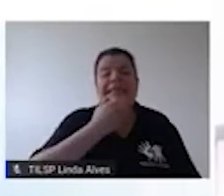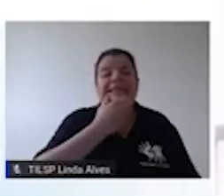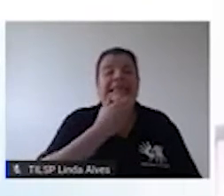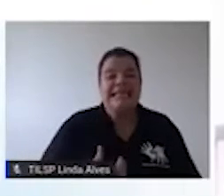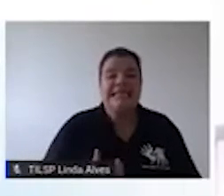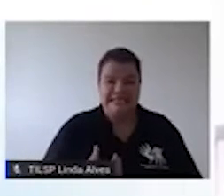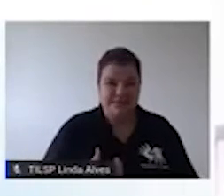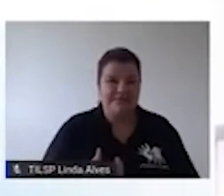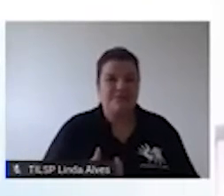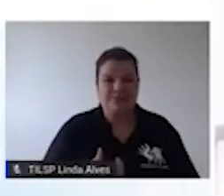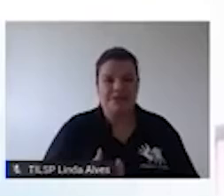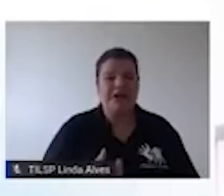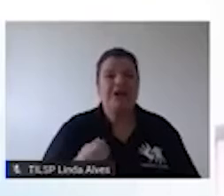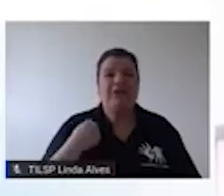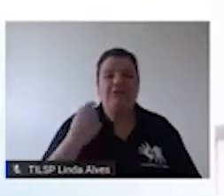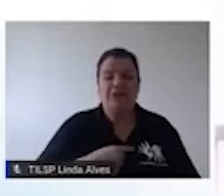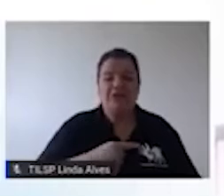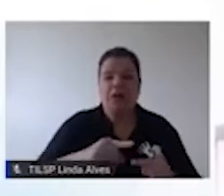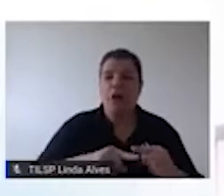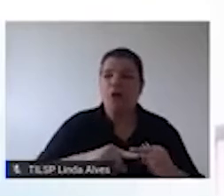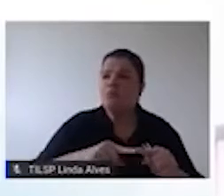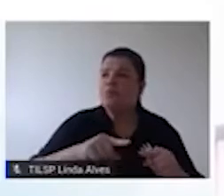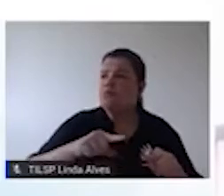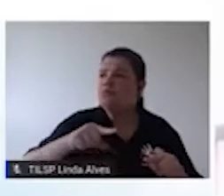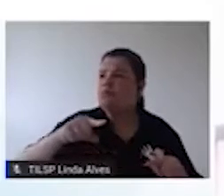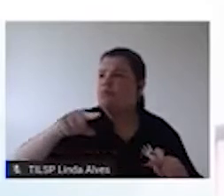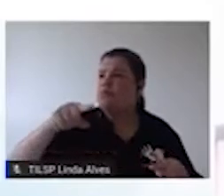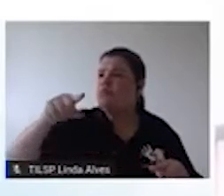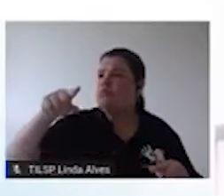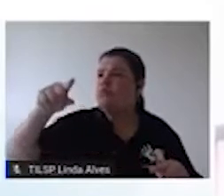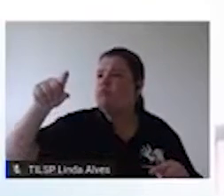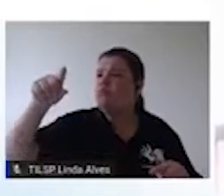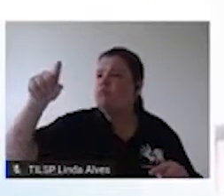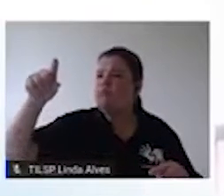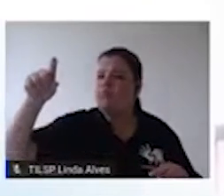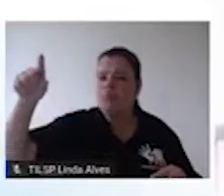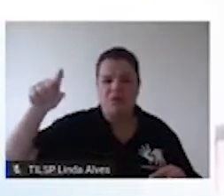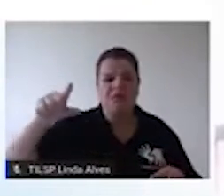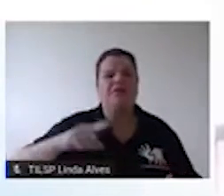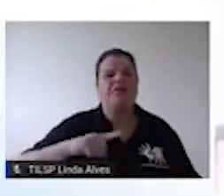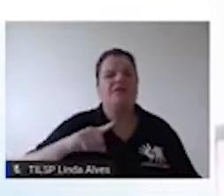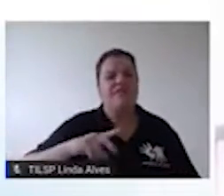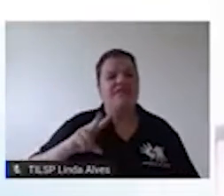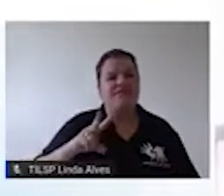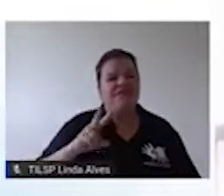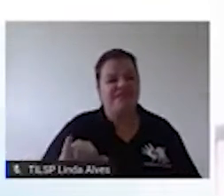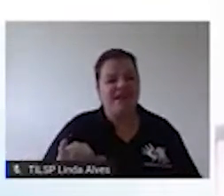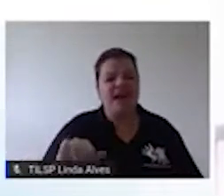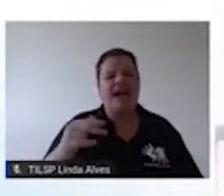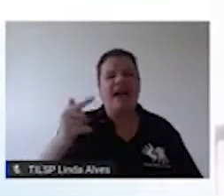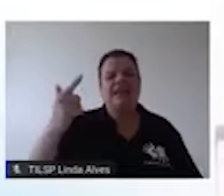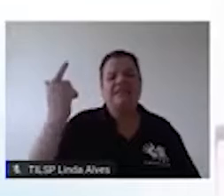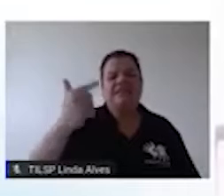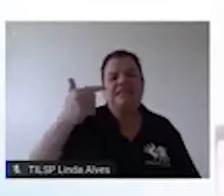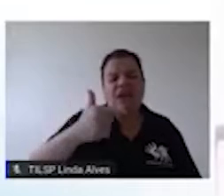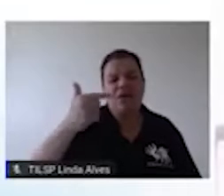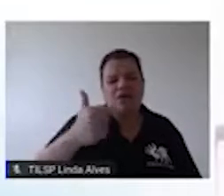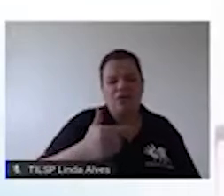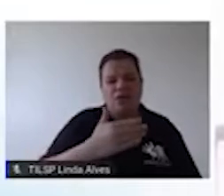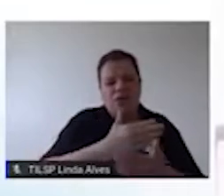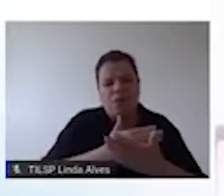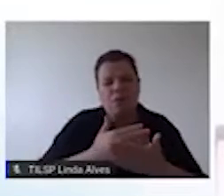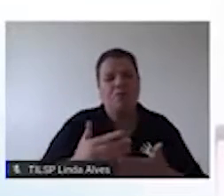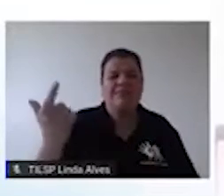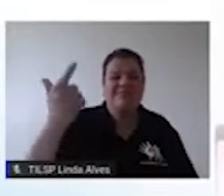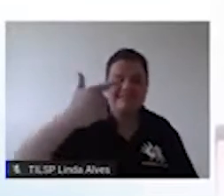estamos no ápice da pandemia. Alguns especialistas dizem que a segunda onda vem lá por 15 de janeiro, depois das festas de